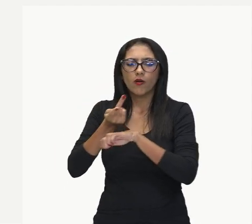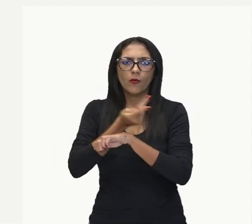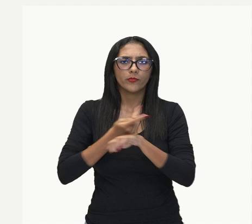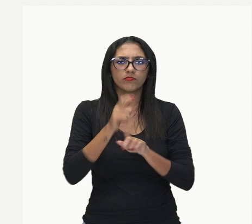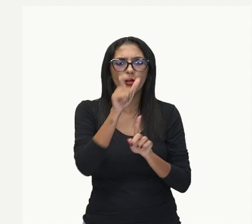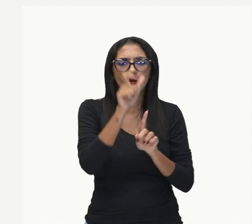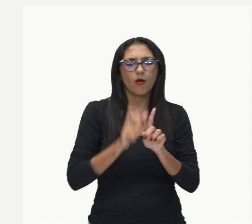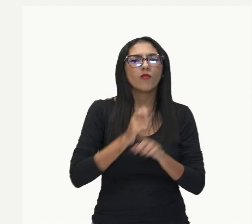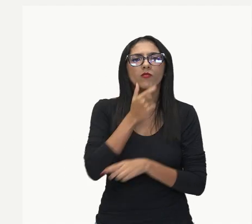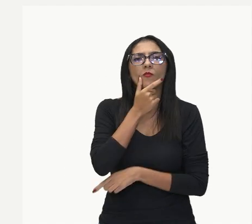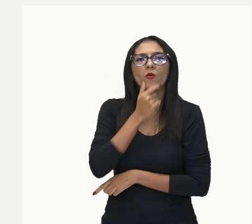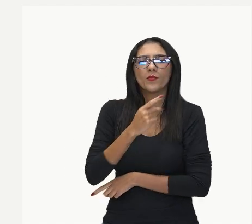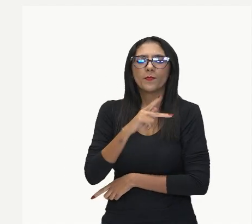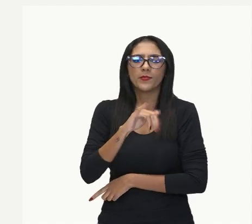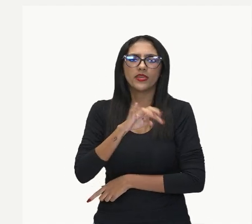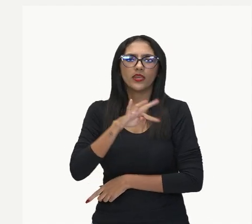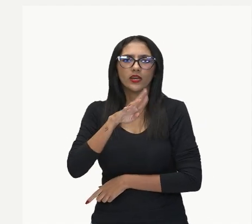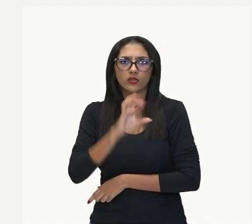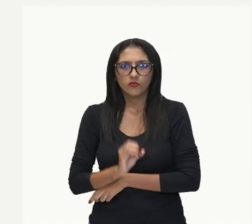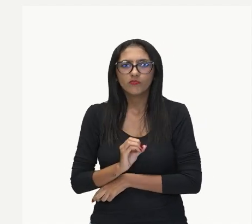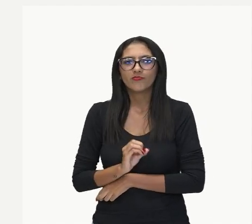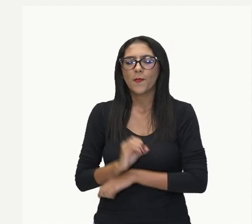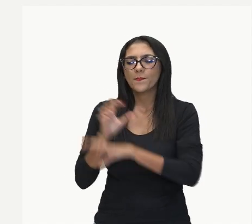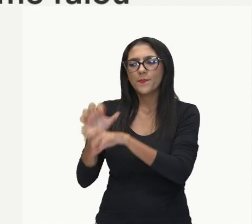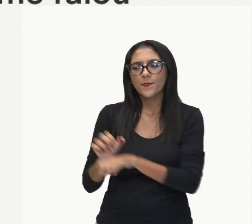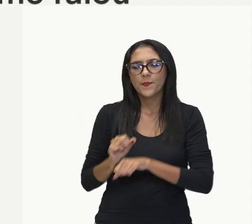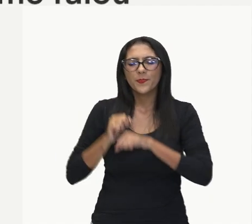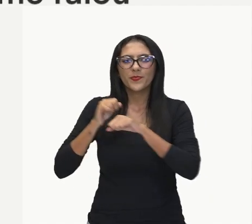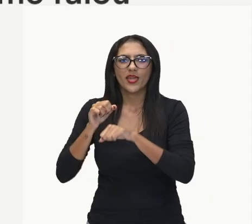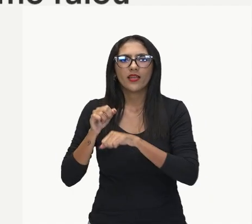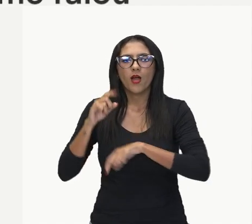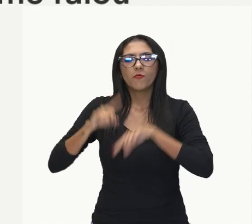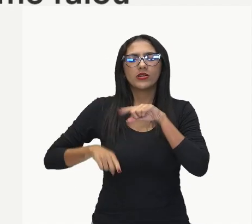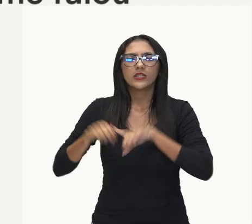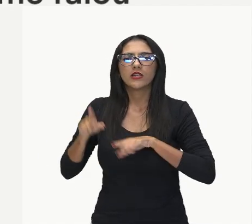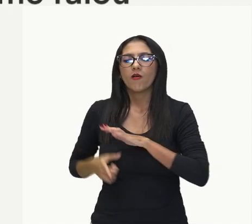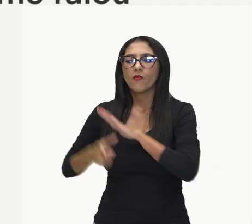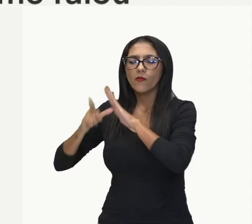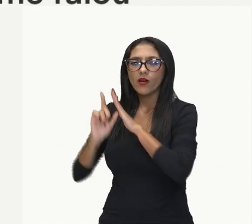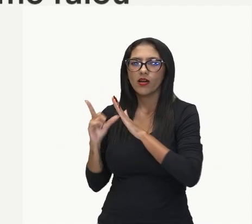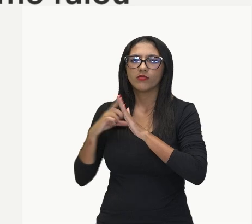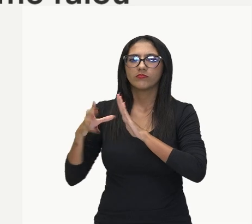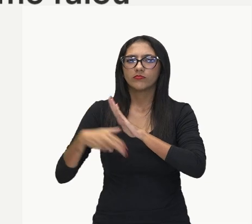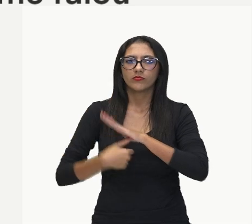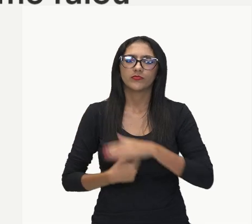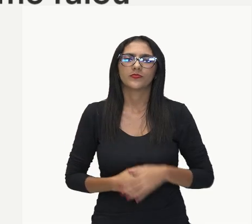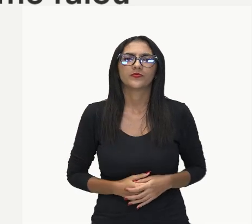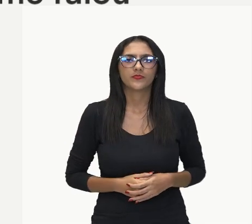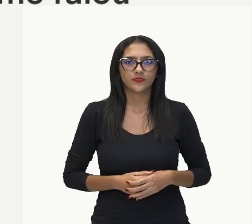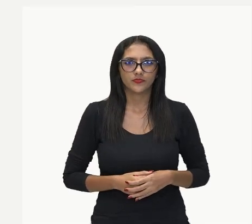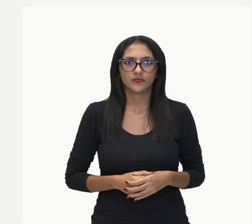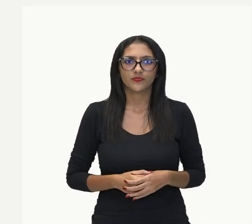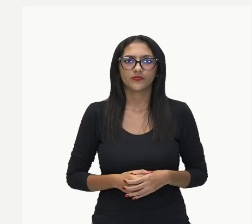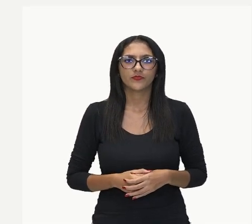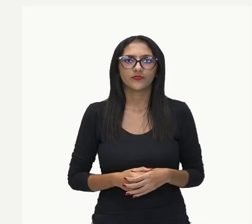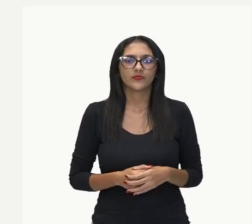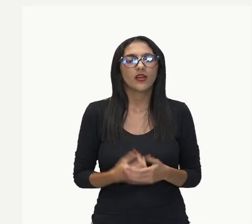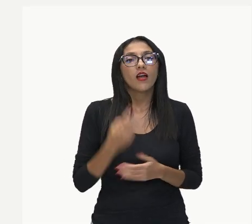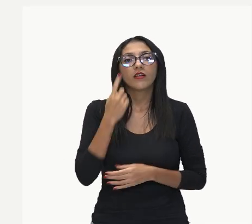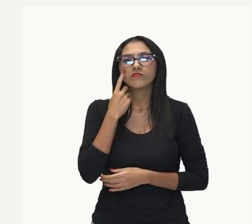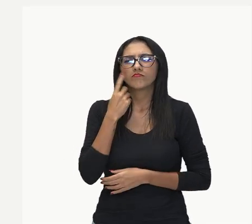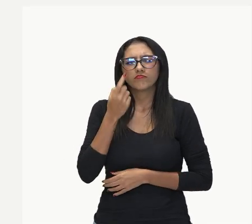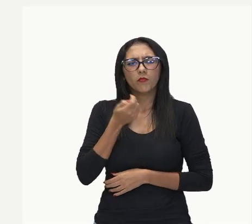e Pietra e retomar o Tembetá roubado. Observem que todo esse enunciado, gente, destacando aqui nessa parte final,